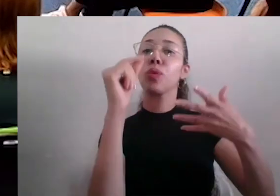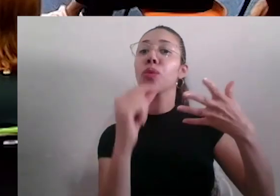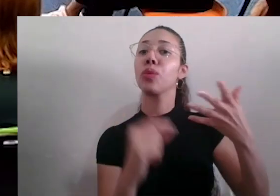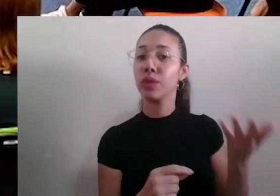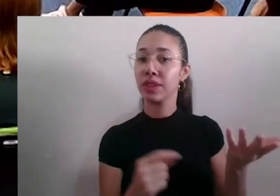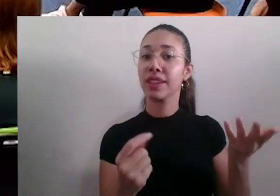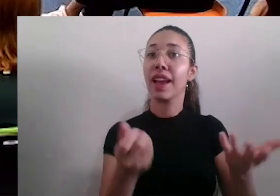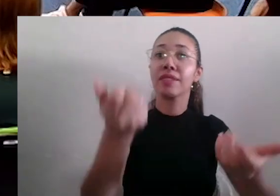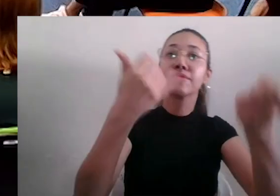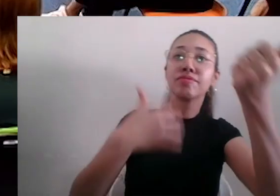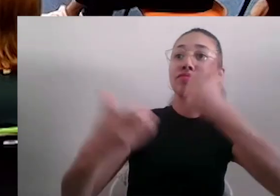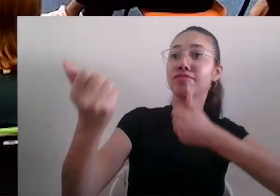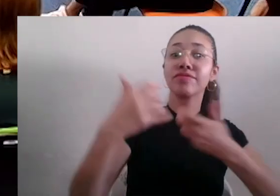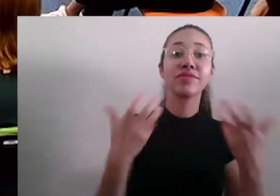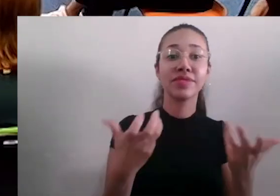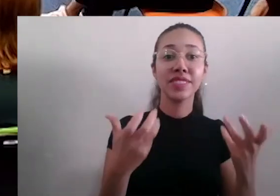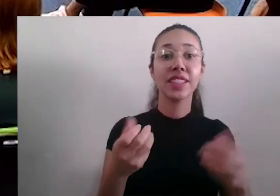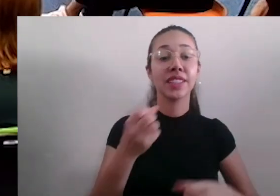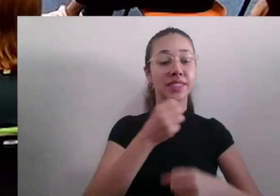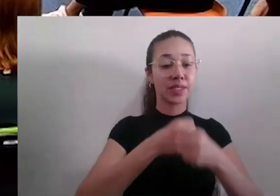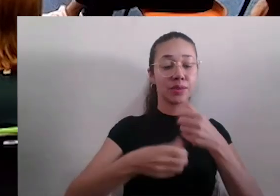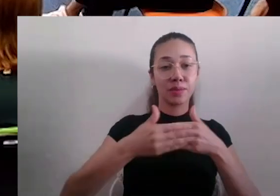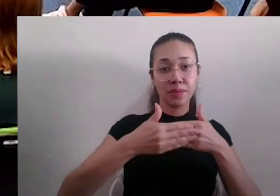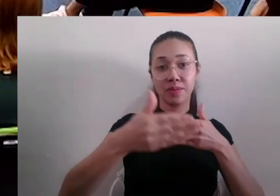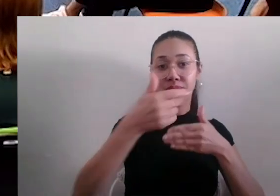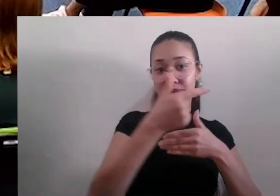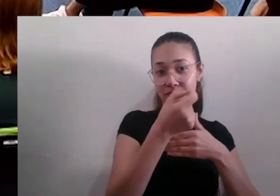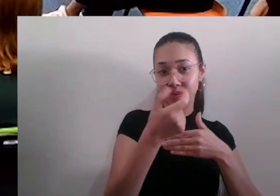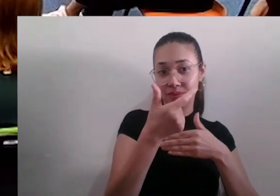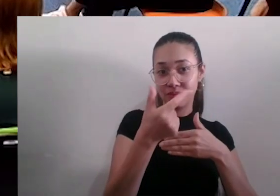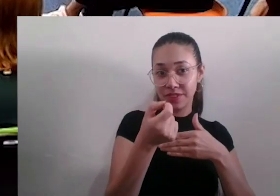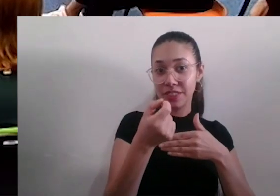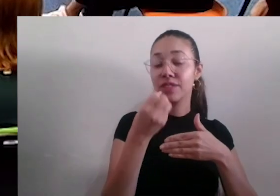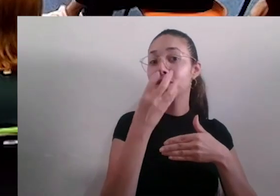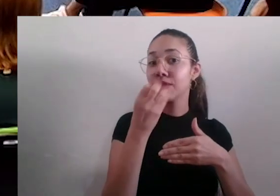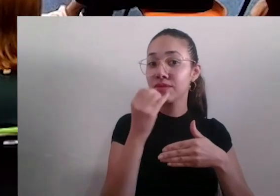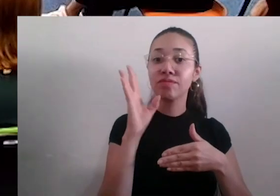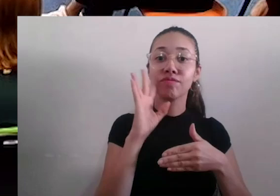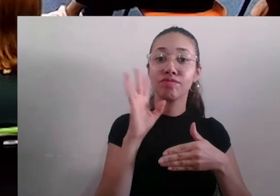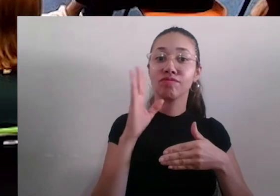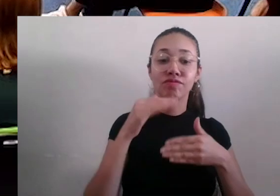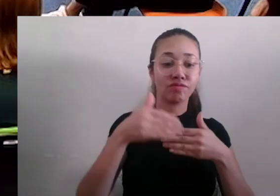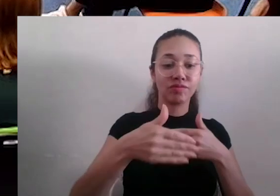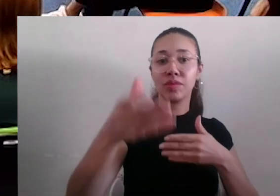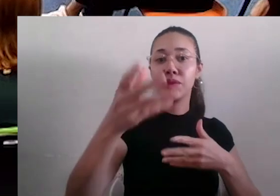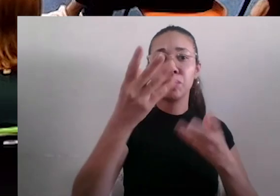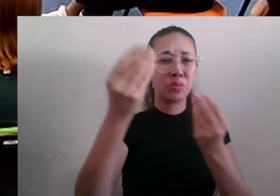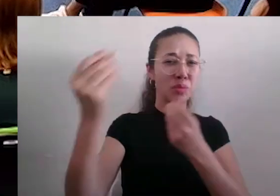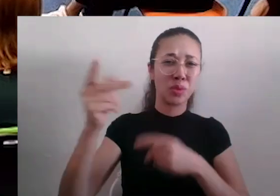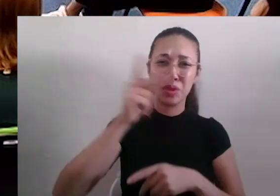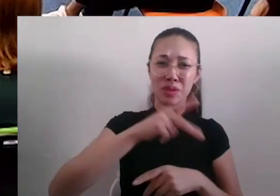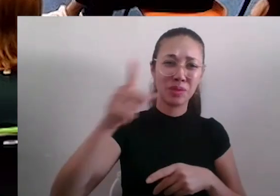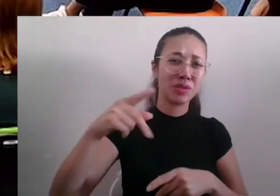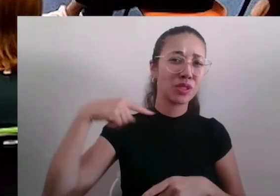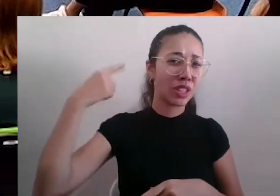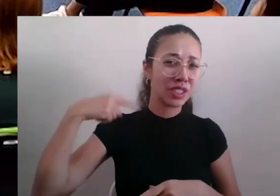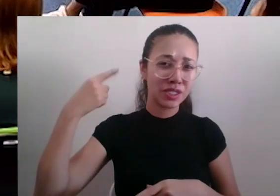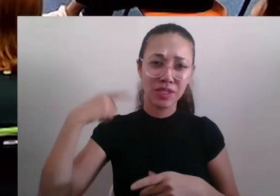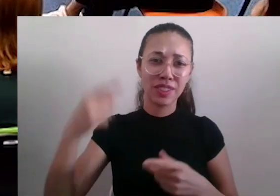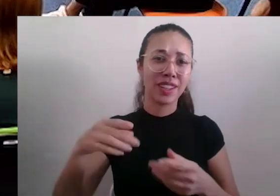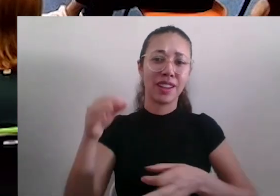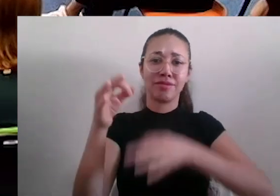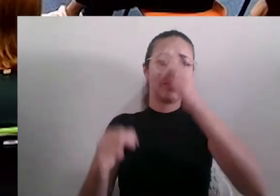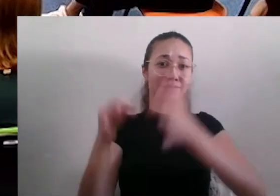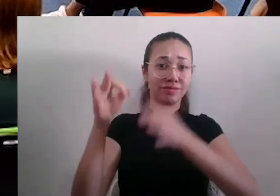desde 2020 um debate muito muito muito rico com com com o professor pesses de Direito com pessoas do Judiciário Esse é o primeiro evento